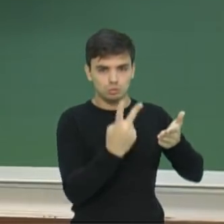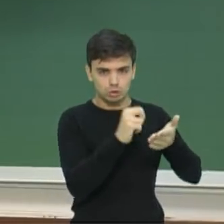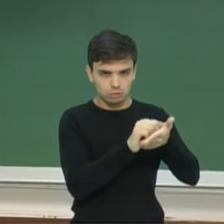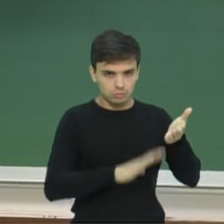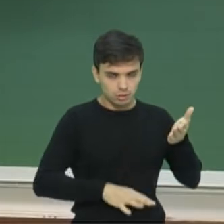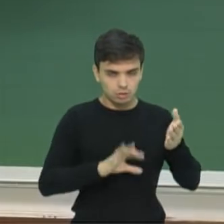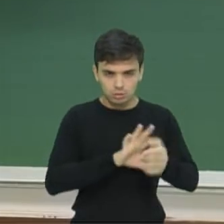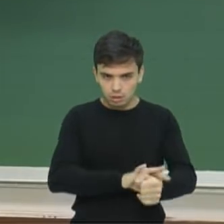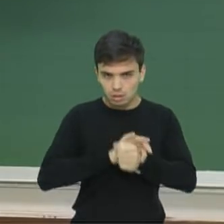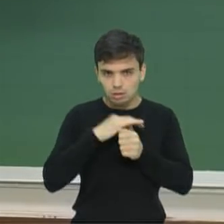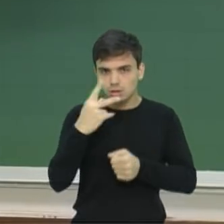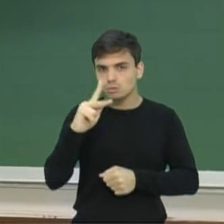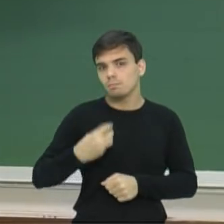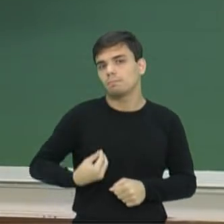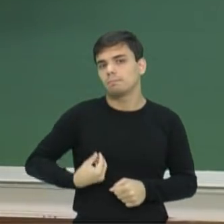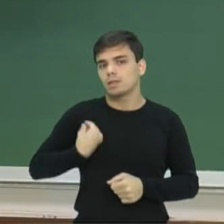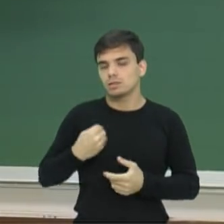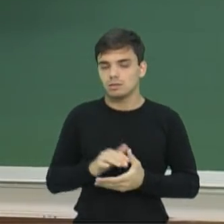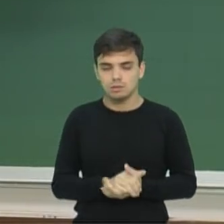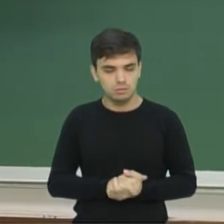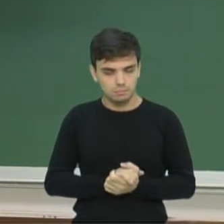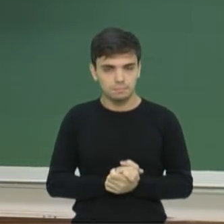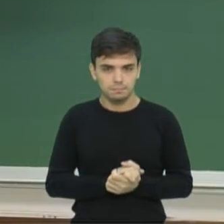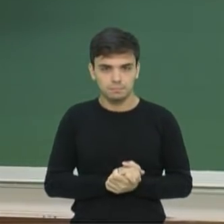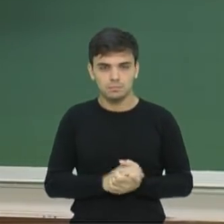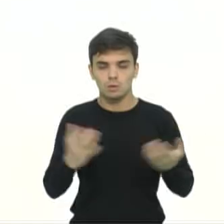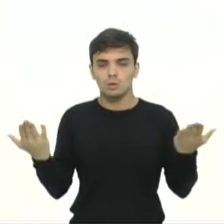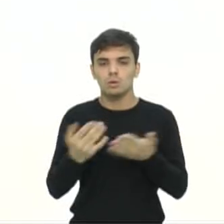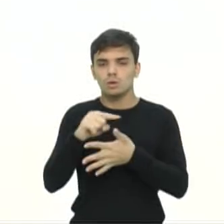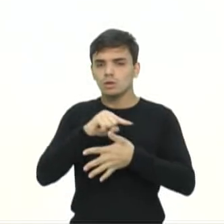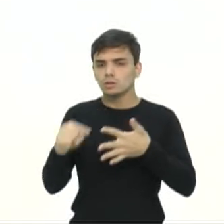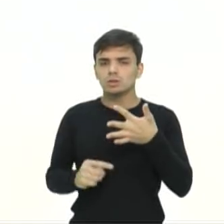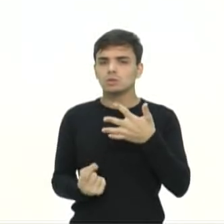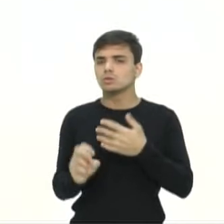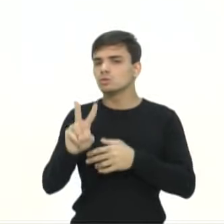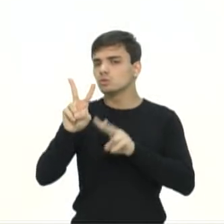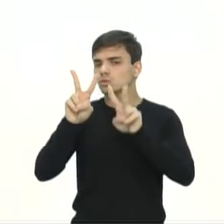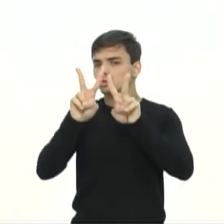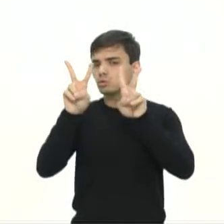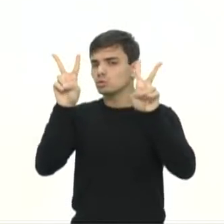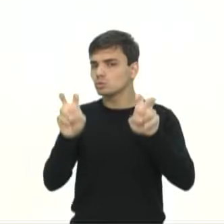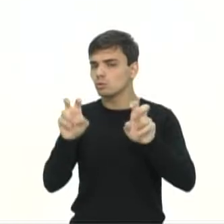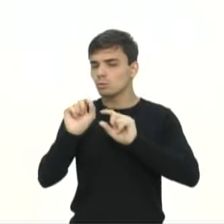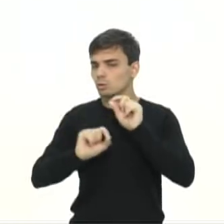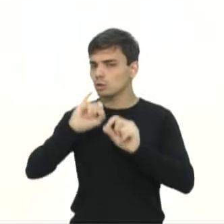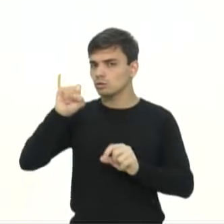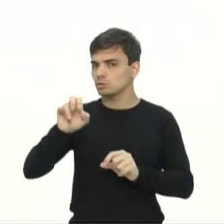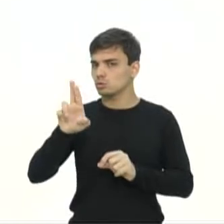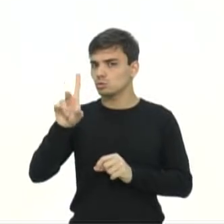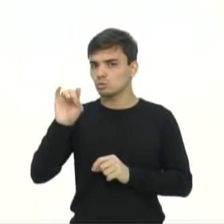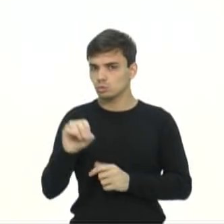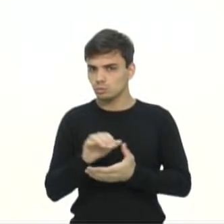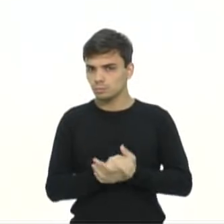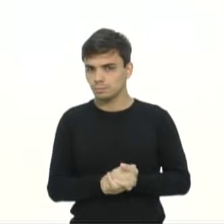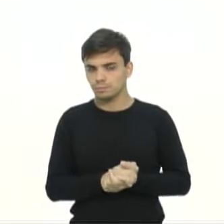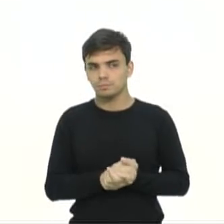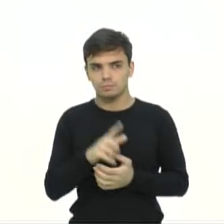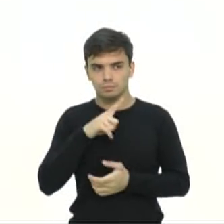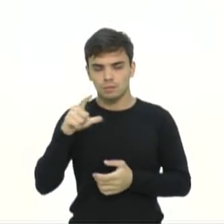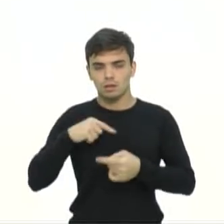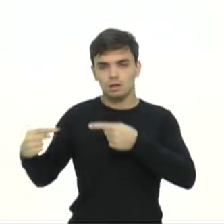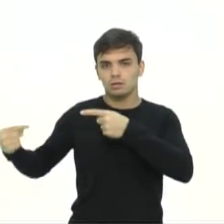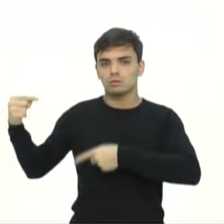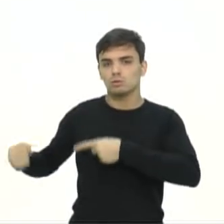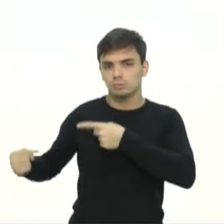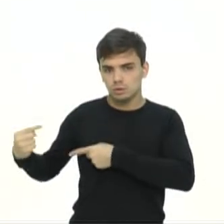presença. Então, a modalidade de hoje, como já adiantei a vocês, é o judô. Então, ele está retratado aqui, competição, em nível de competição,